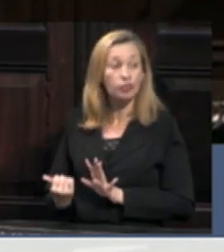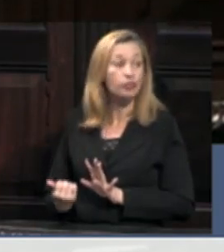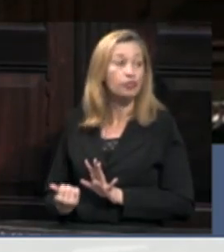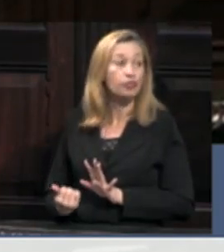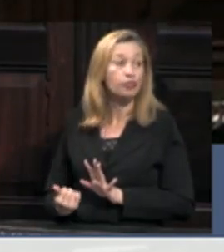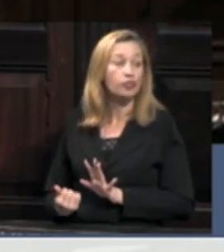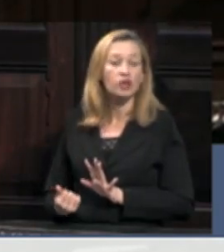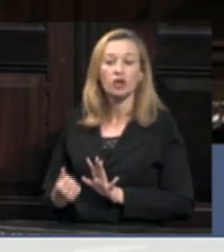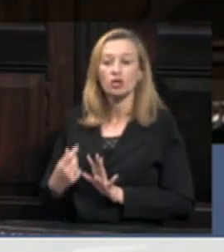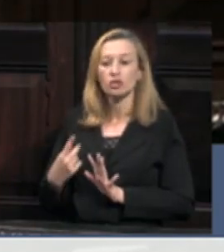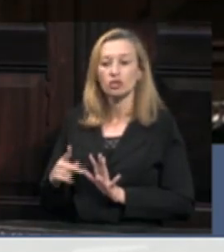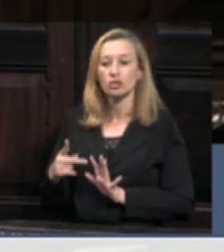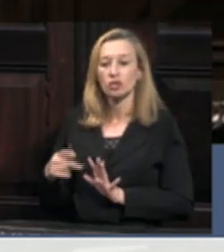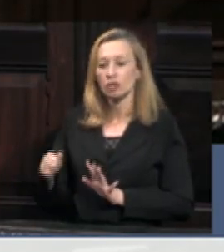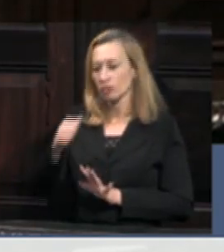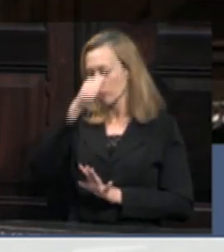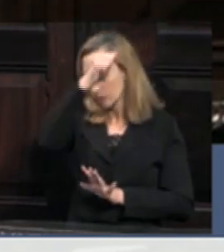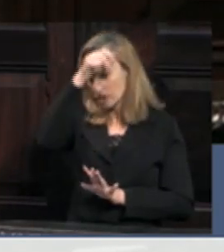de Niterói,